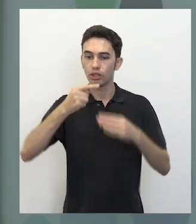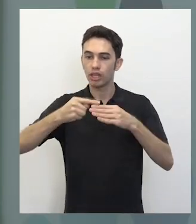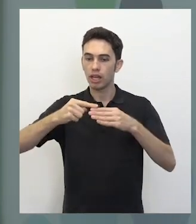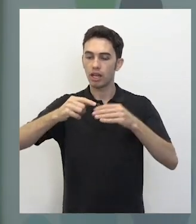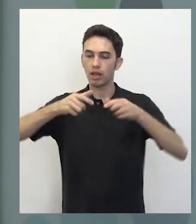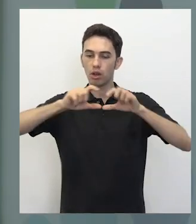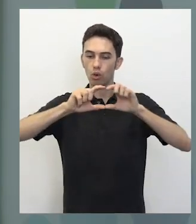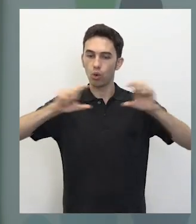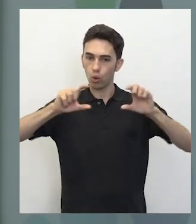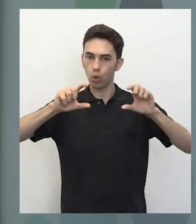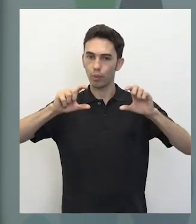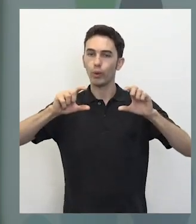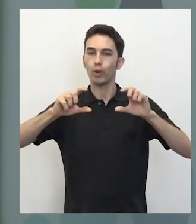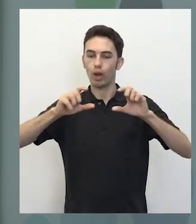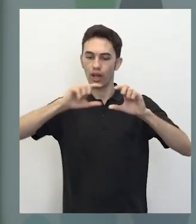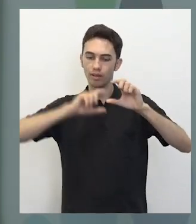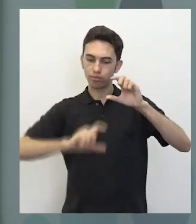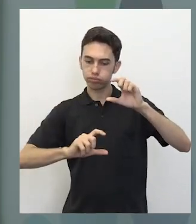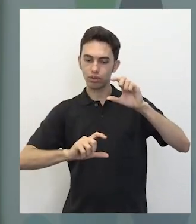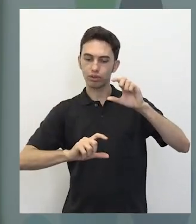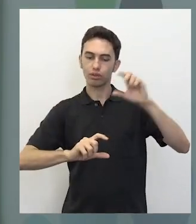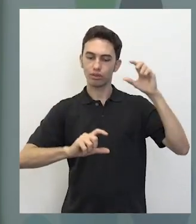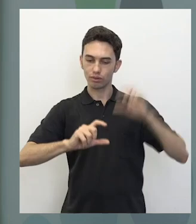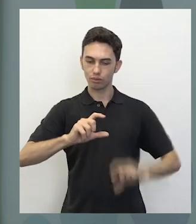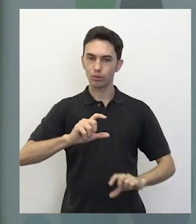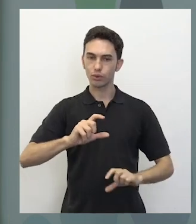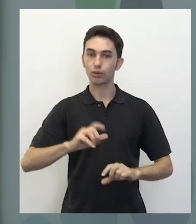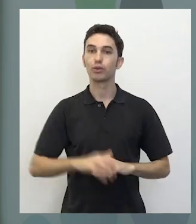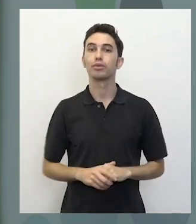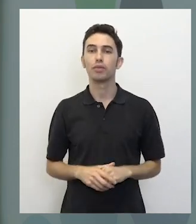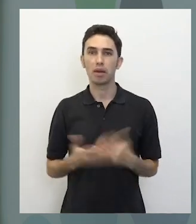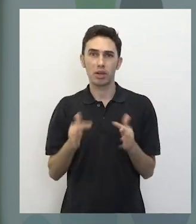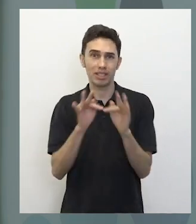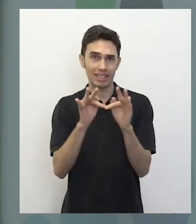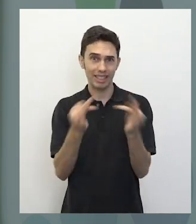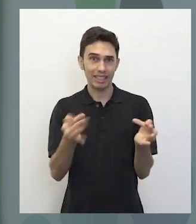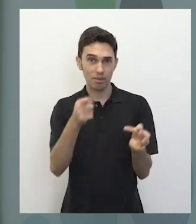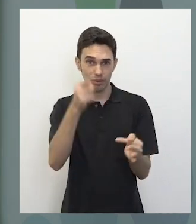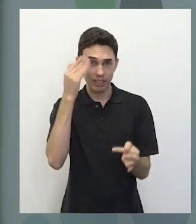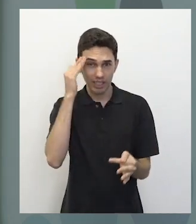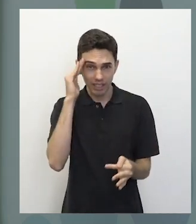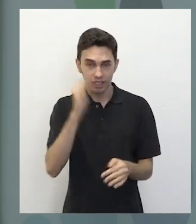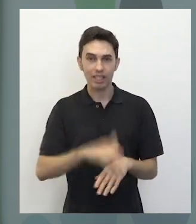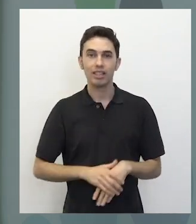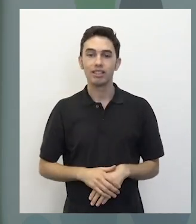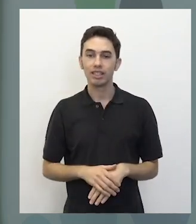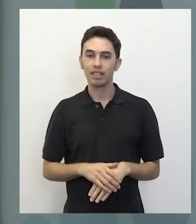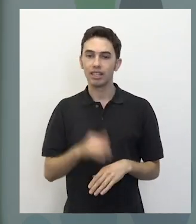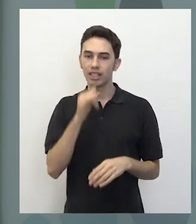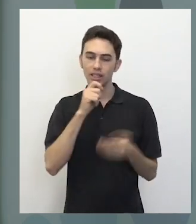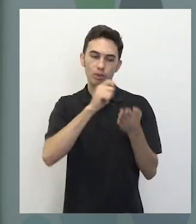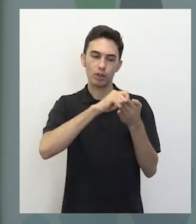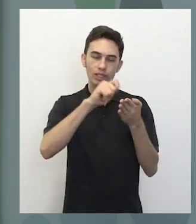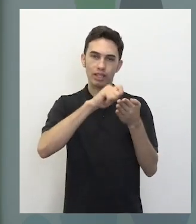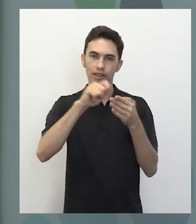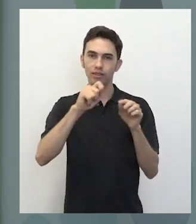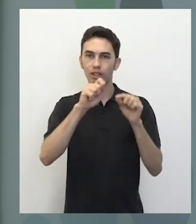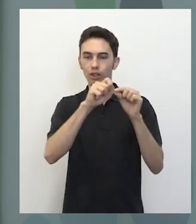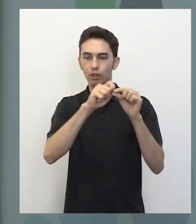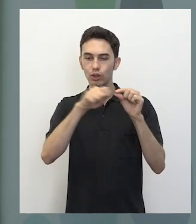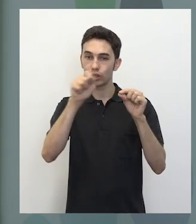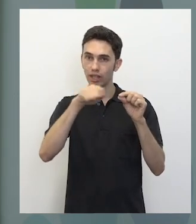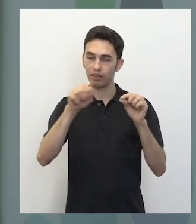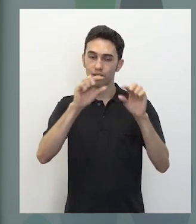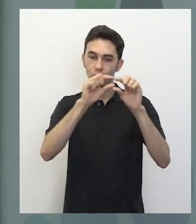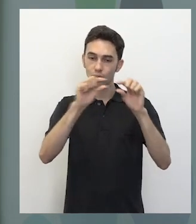que eu pulo uma linha, eu tenho a estrofe. Estou explicando de forma bem simples para que vocês entendam. Então, eu sei que tem gente que sabe, mas a gente